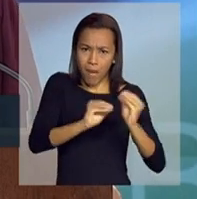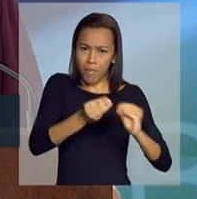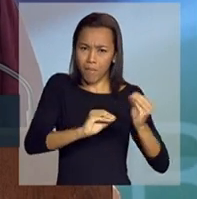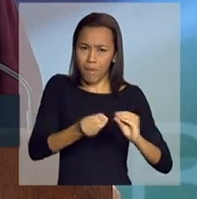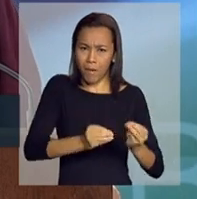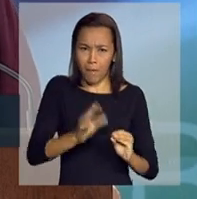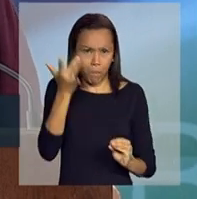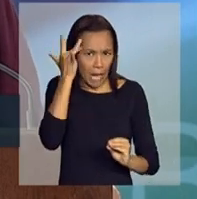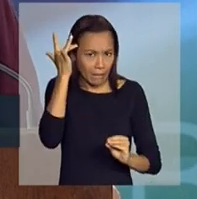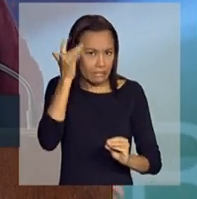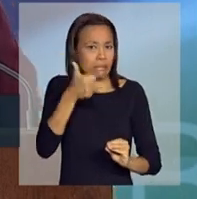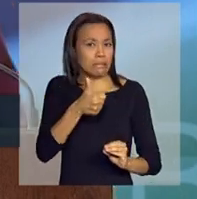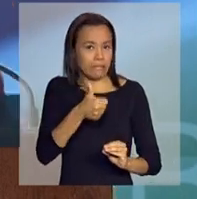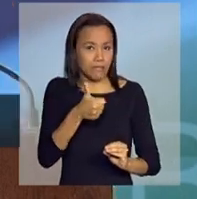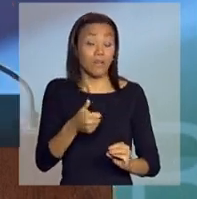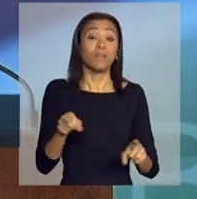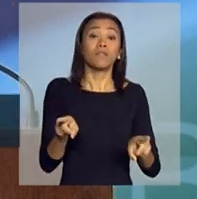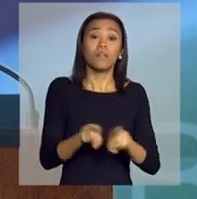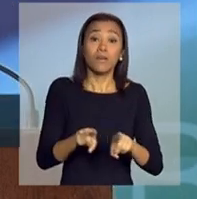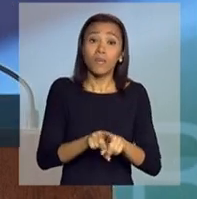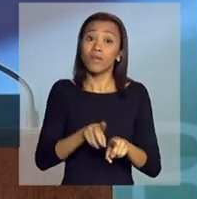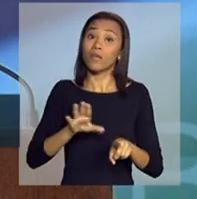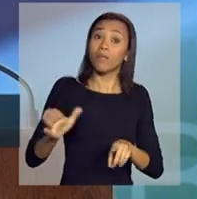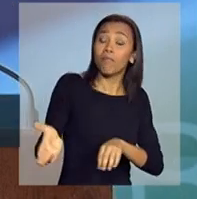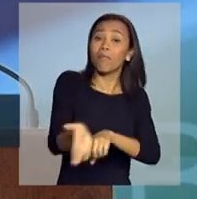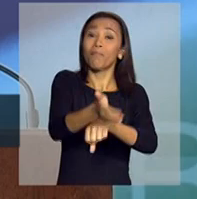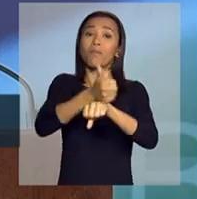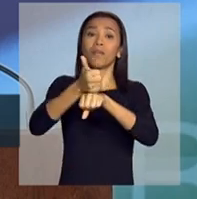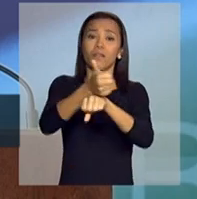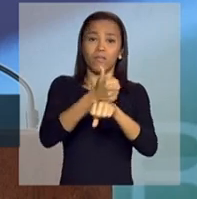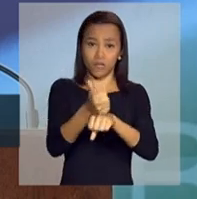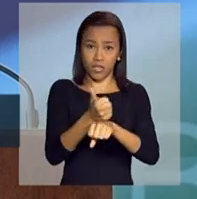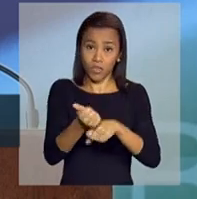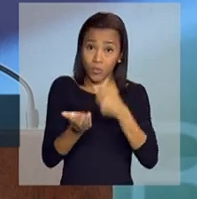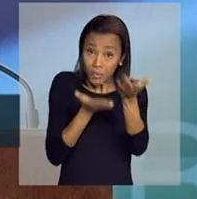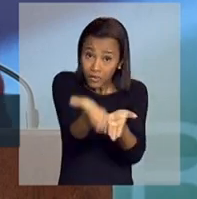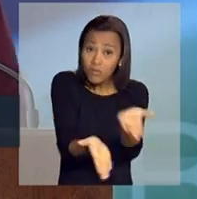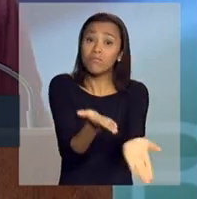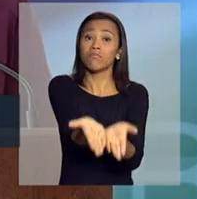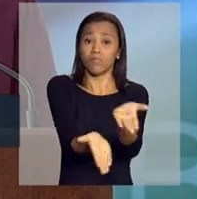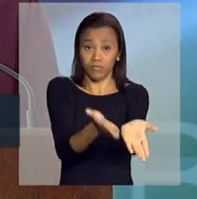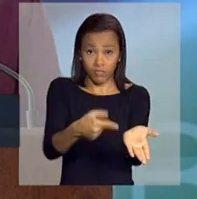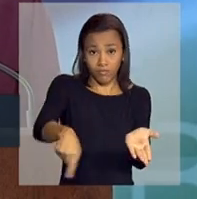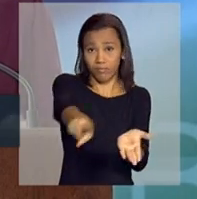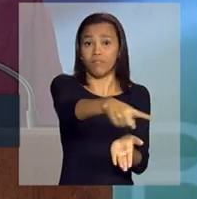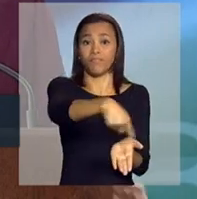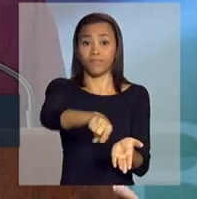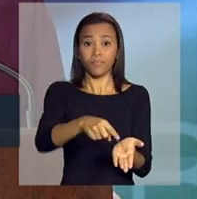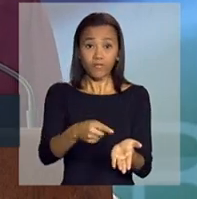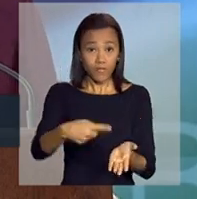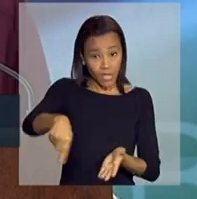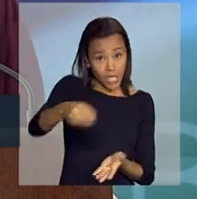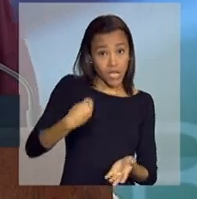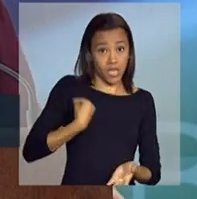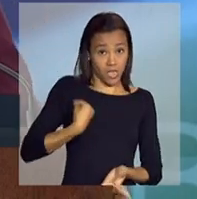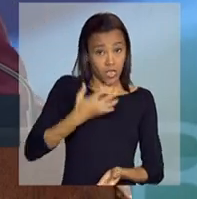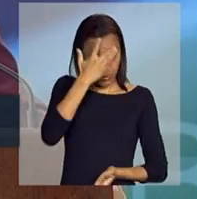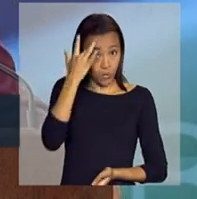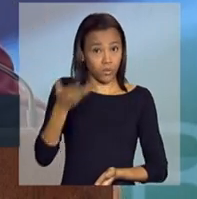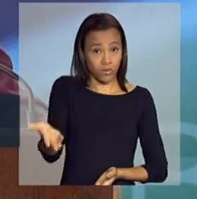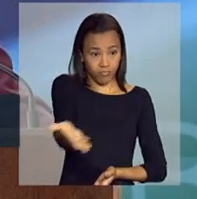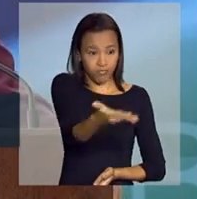levem a também uma melhoria na eficiência. E aí, os companheiros aqui presentes que